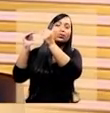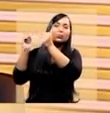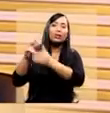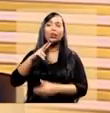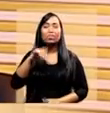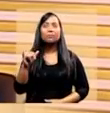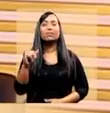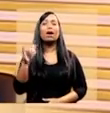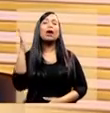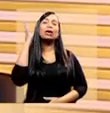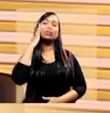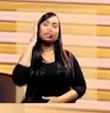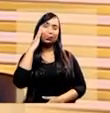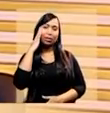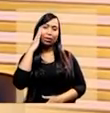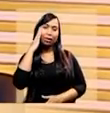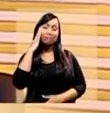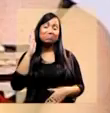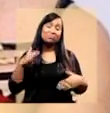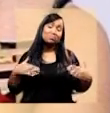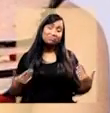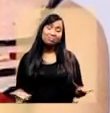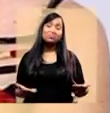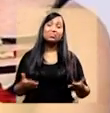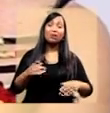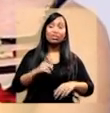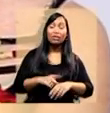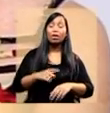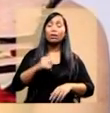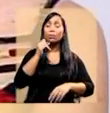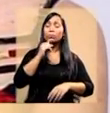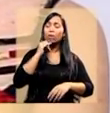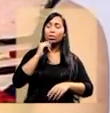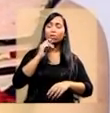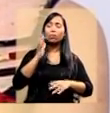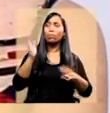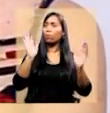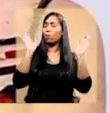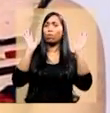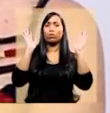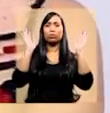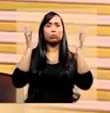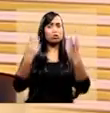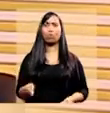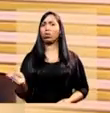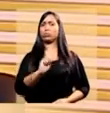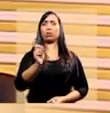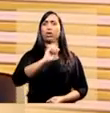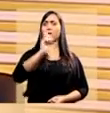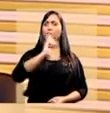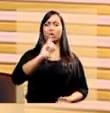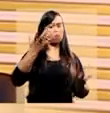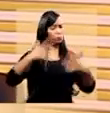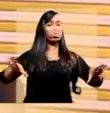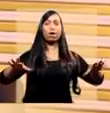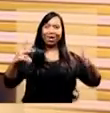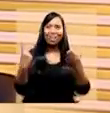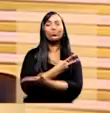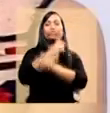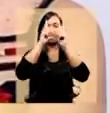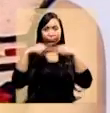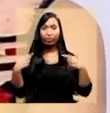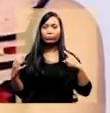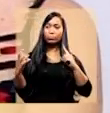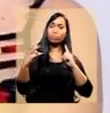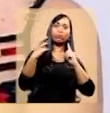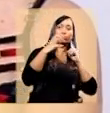sabe, ela vai atender a isso aí. Até que ela acorda e fala, não, eu não aceito é mais. Aí ela se normal. impõe, isso gera violência,